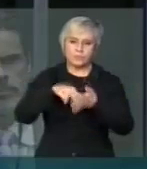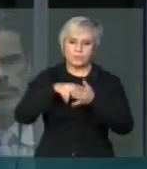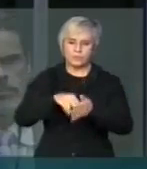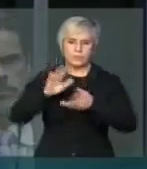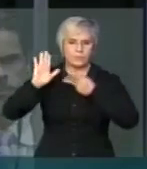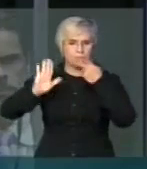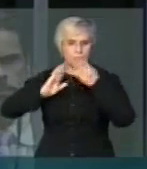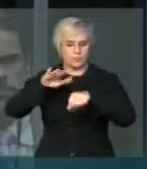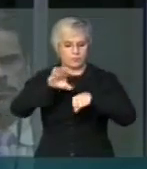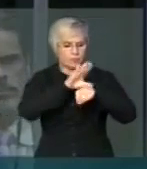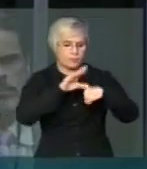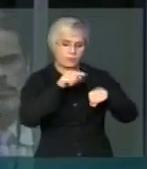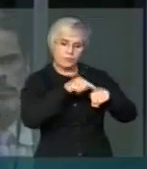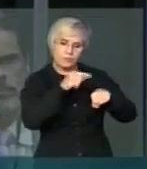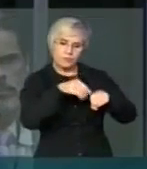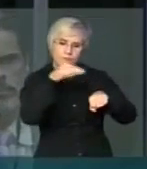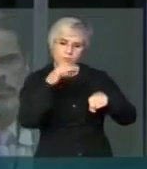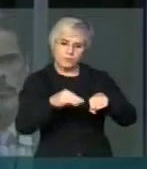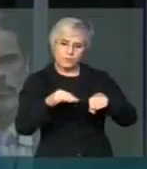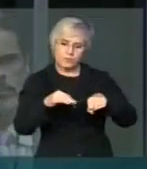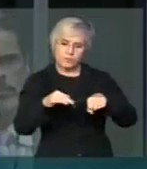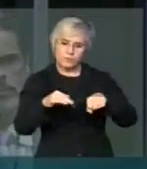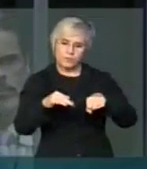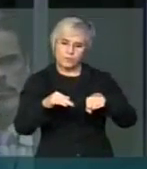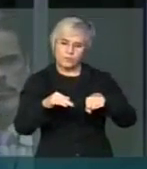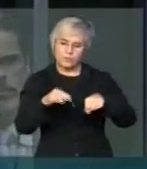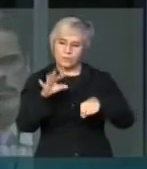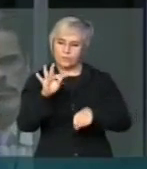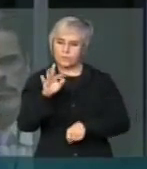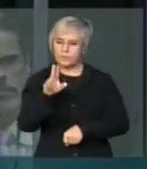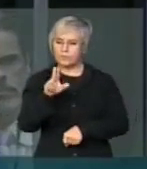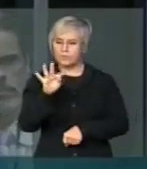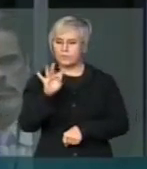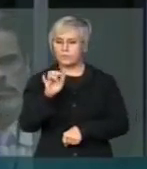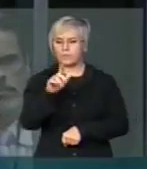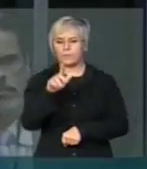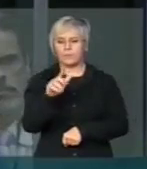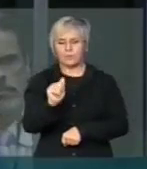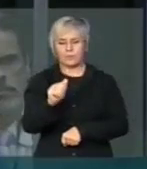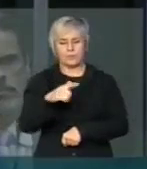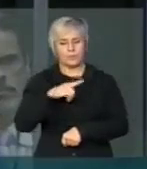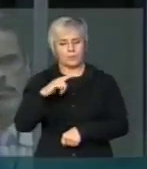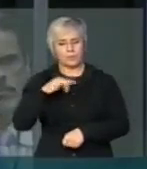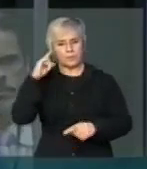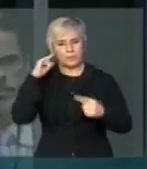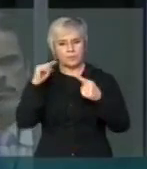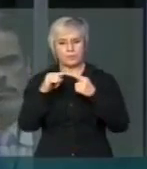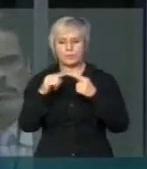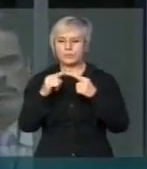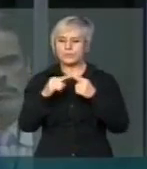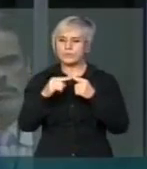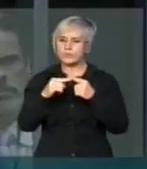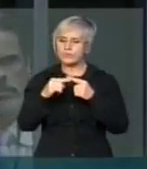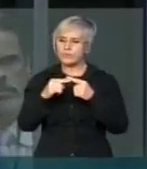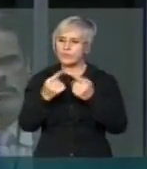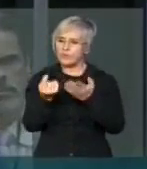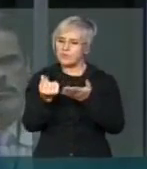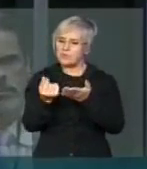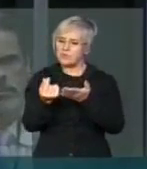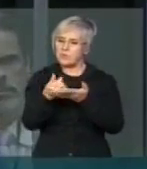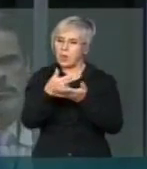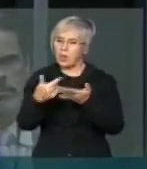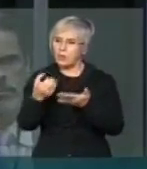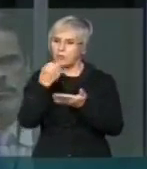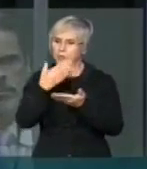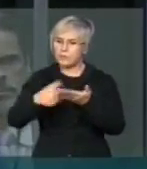promessa constitucional de efetividade da tutela jurisdicional, em especial no que tange a indisponibilidade de bens, direitos ou valores em